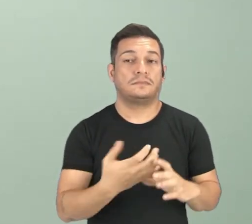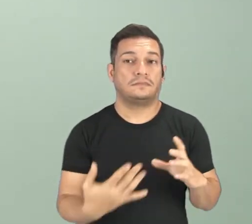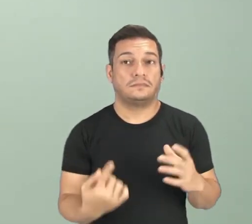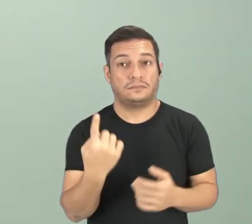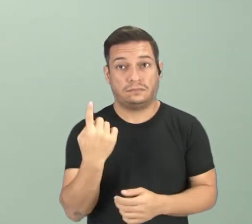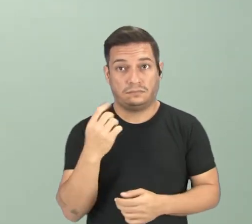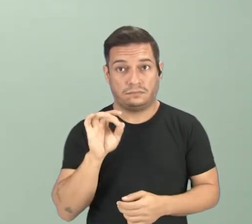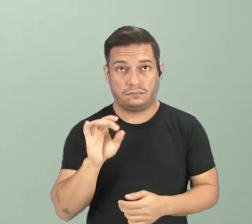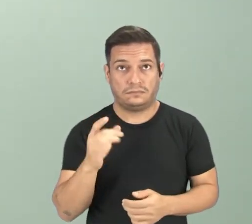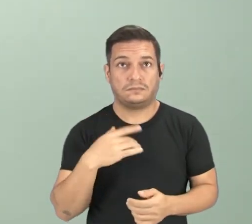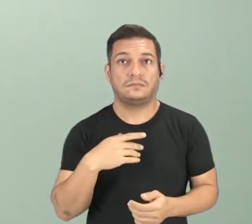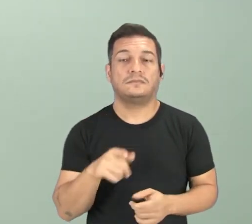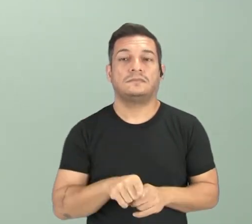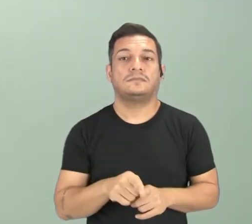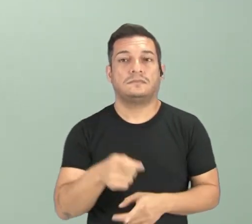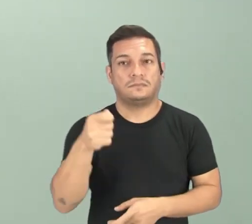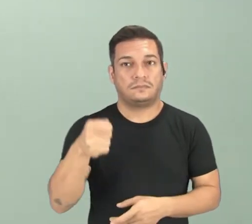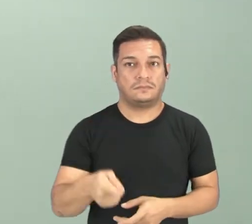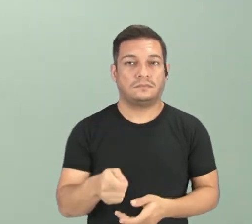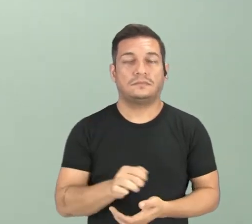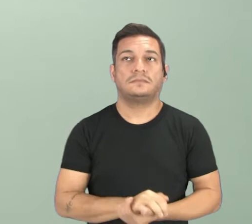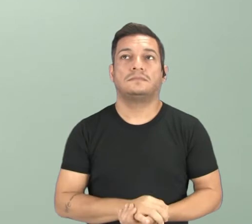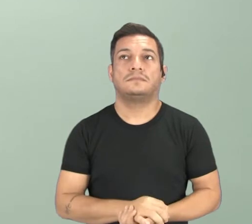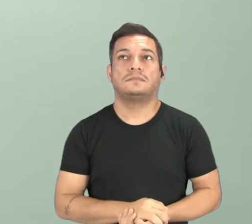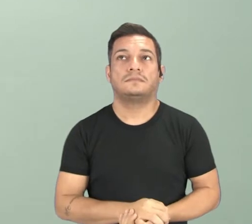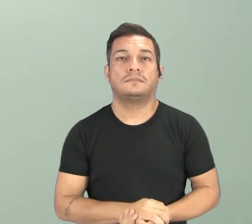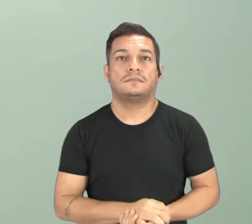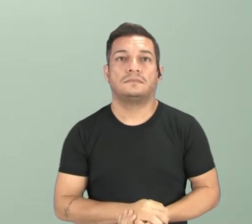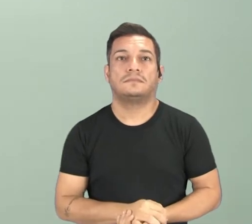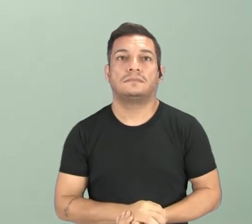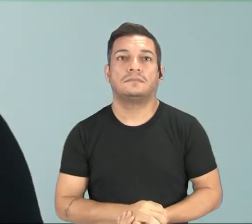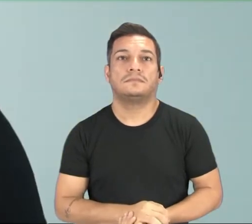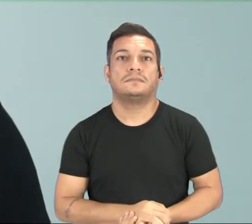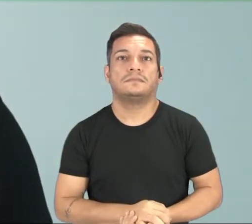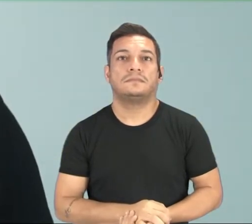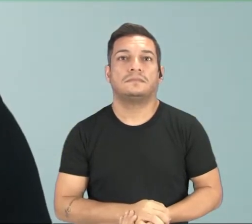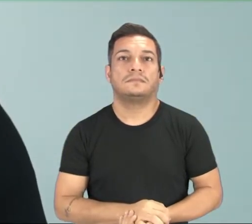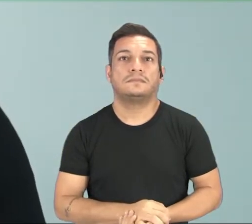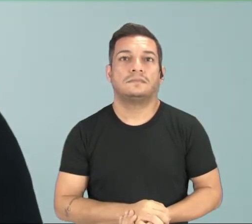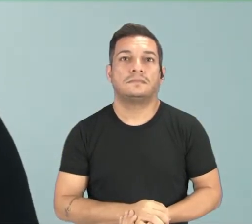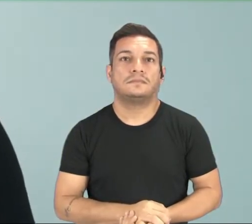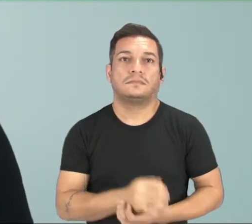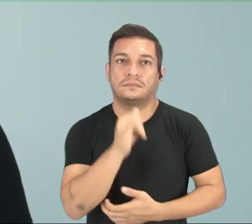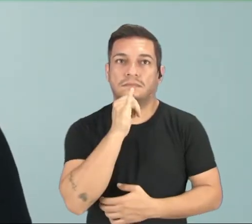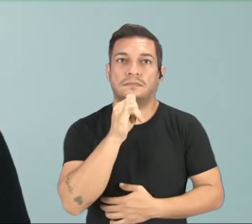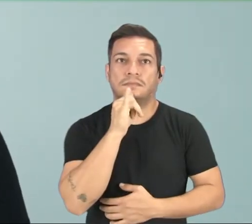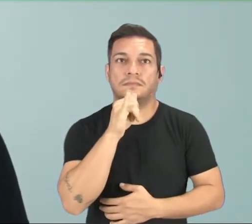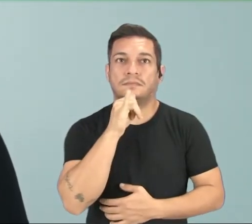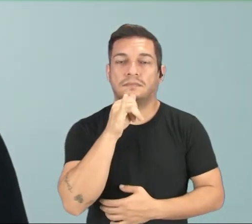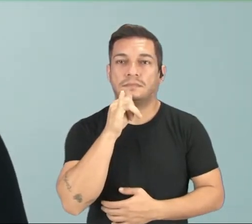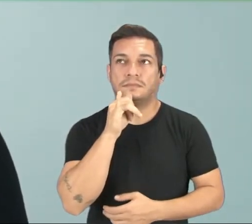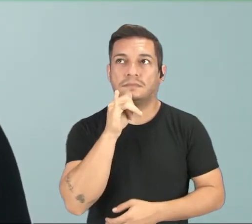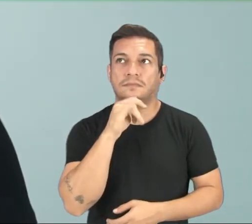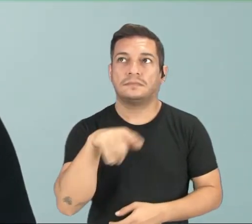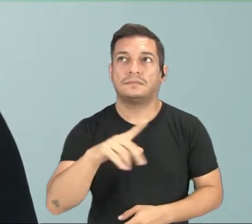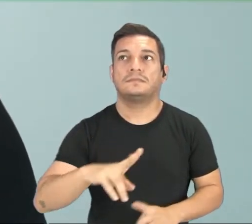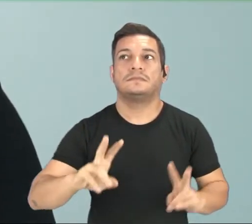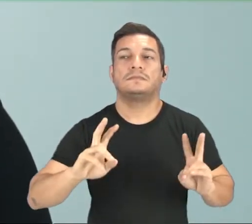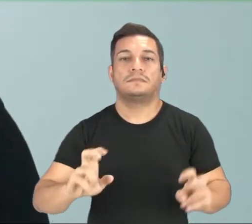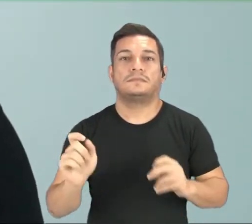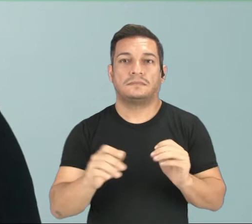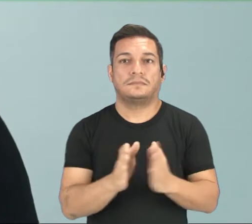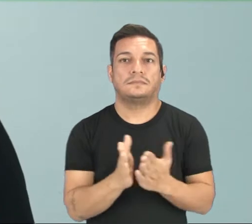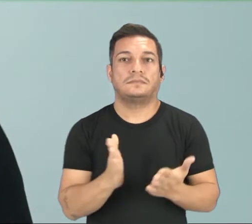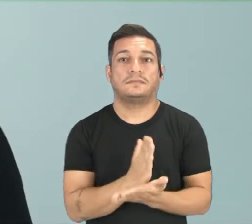característica e dominando sobre a outra também. Tudo bem? O exemplo mais comum, vocês vão ver no